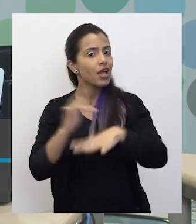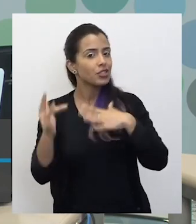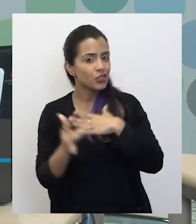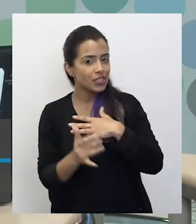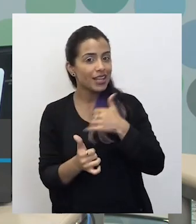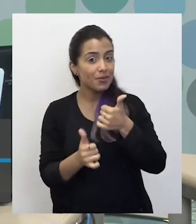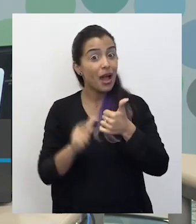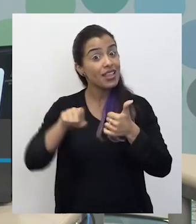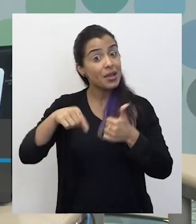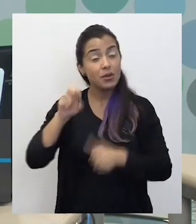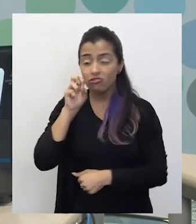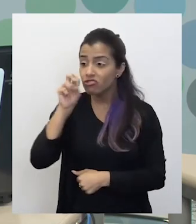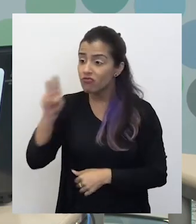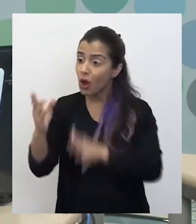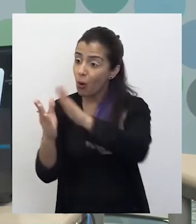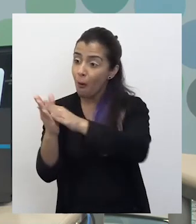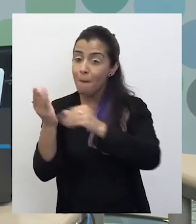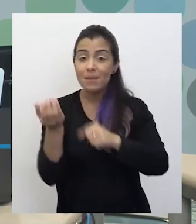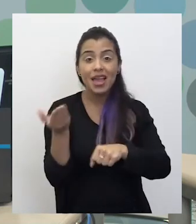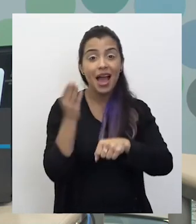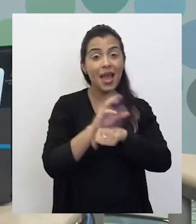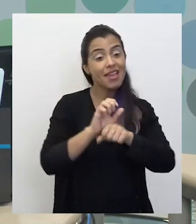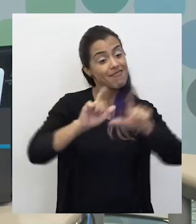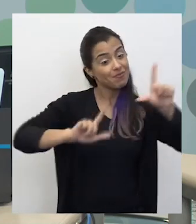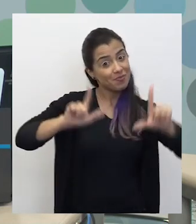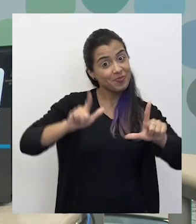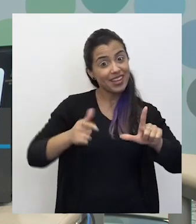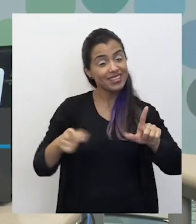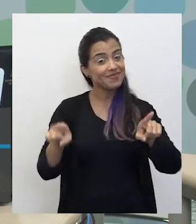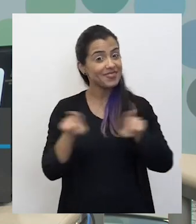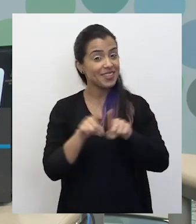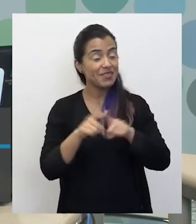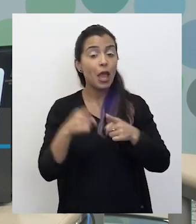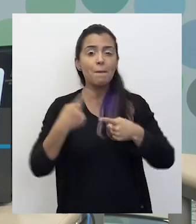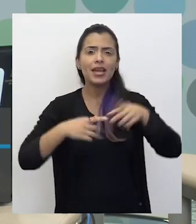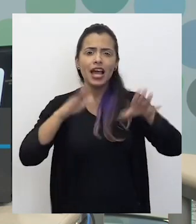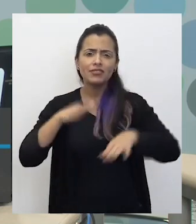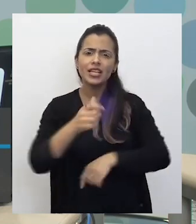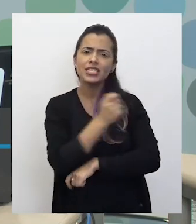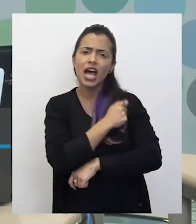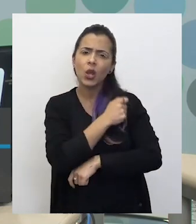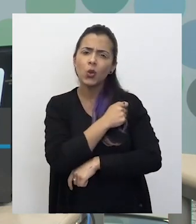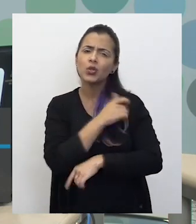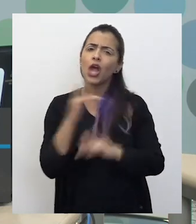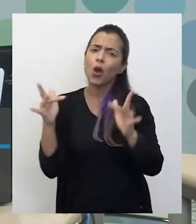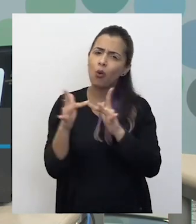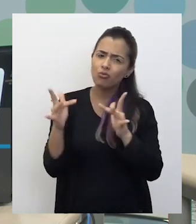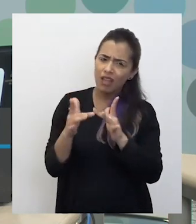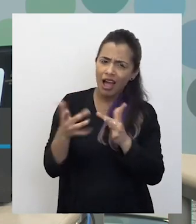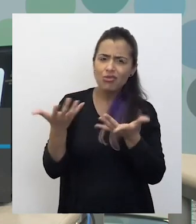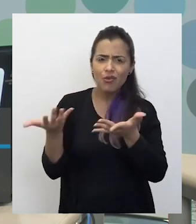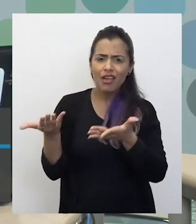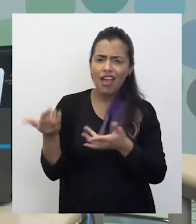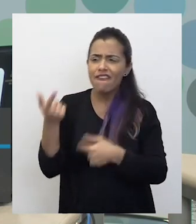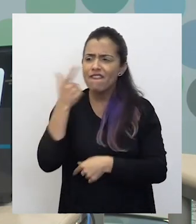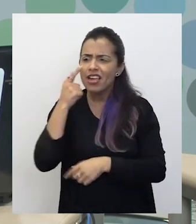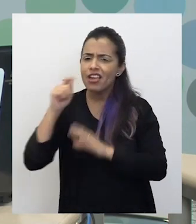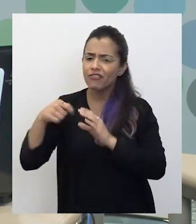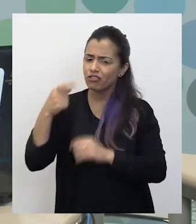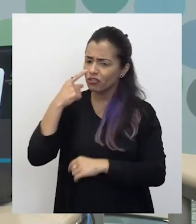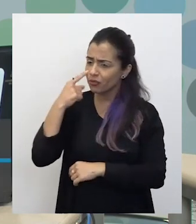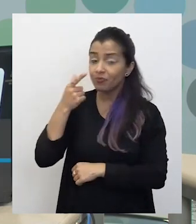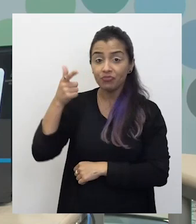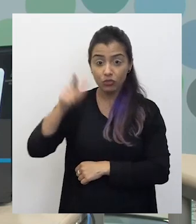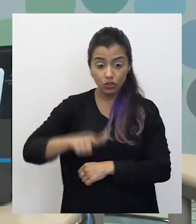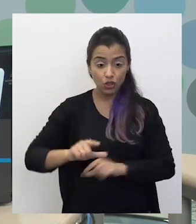Muitos alunos entram em contato porque querem as atividades, os vídeos aqui. Então, postem aí utilizando a hashtag. Eu vou pedir para colocar